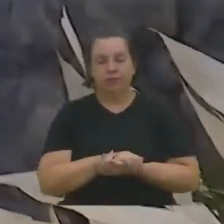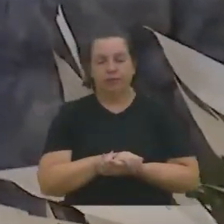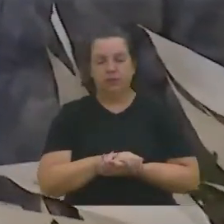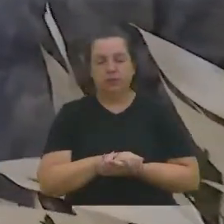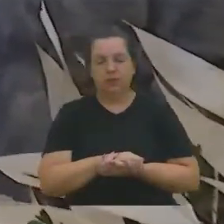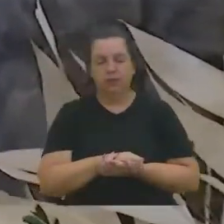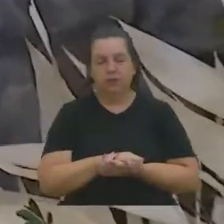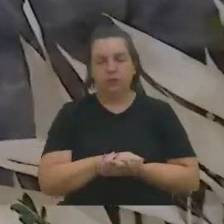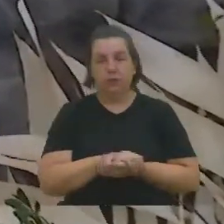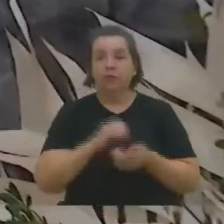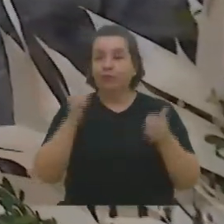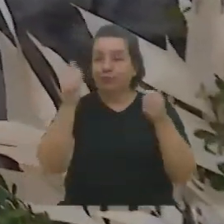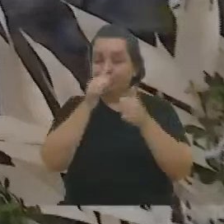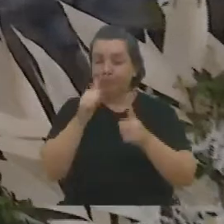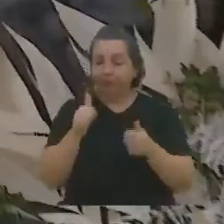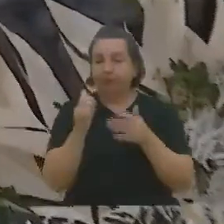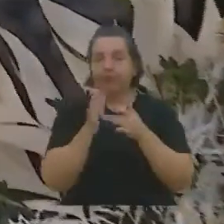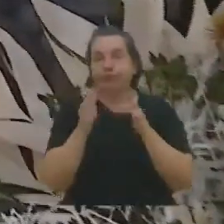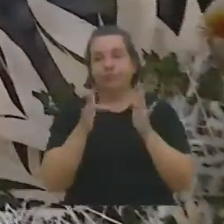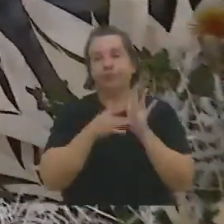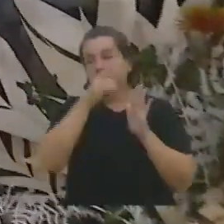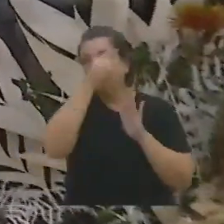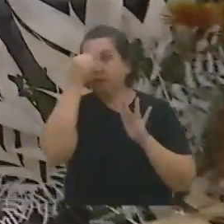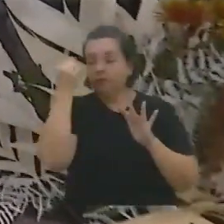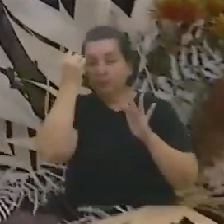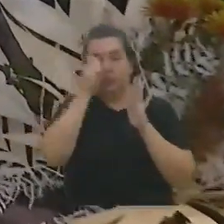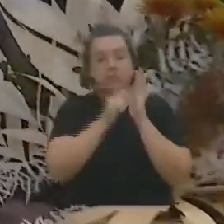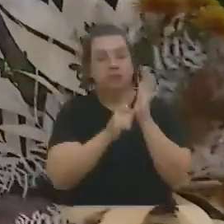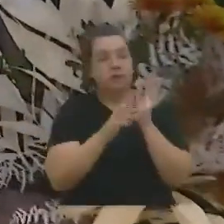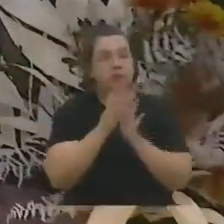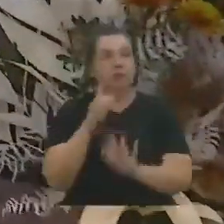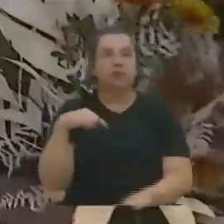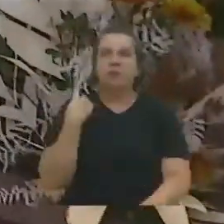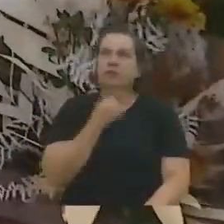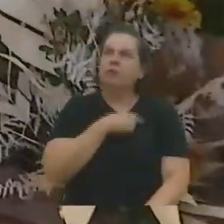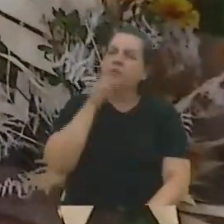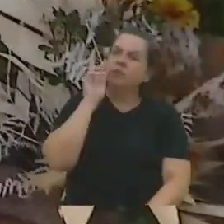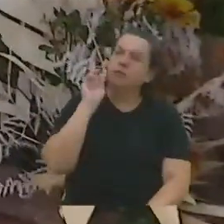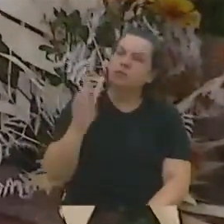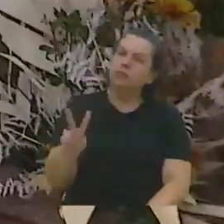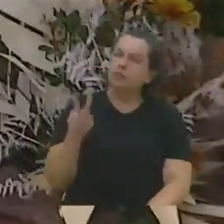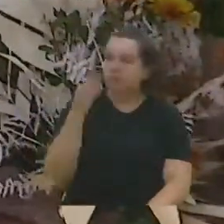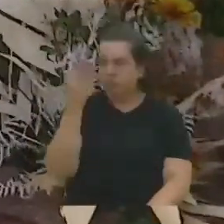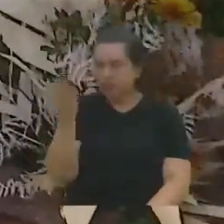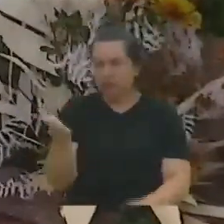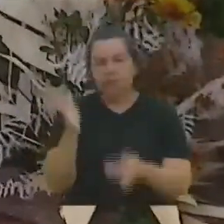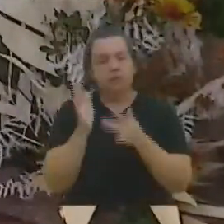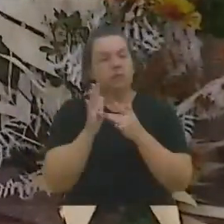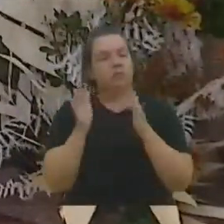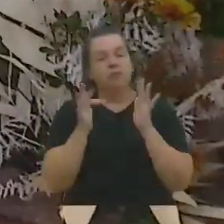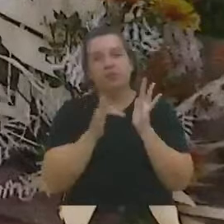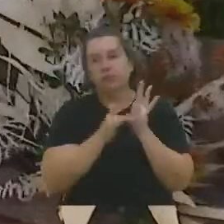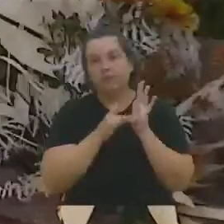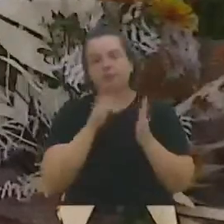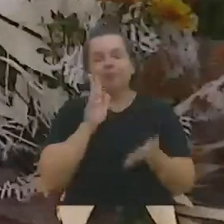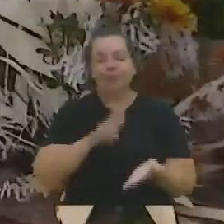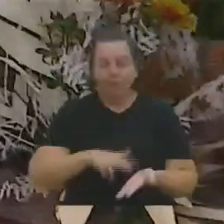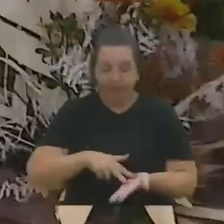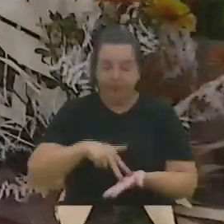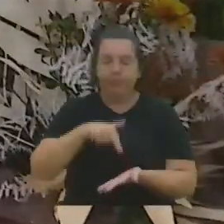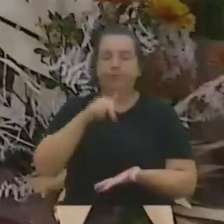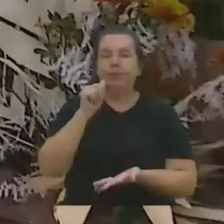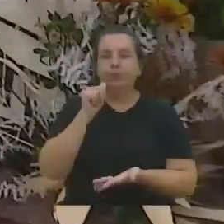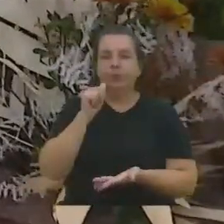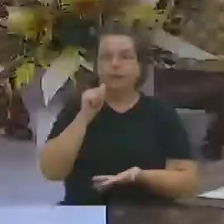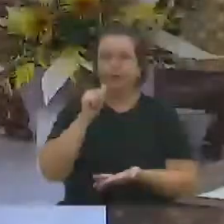E na imagem de Jesus das Santas Chagas, nós vemos este Cristo ressuscitado.